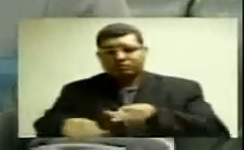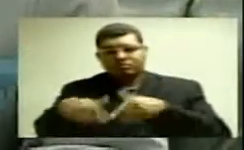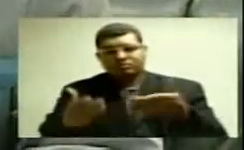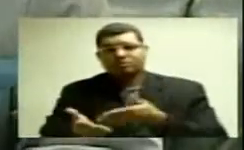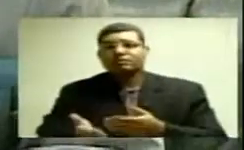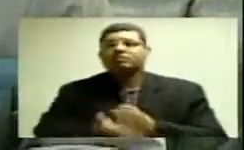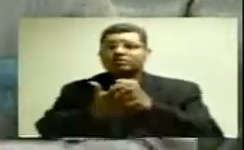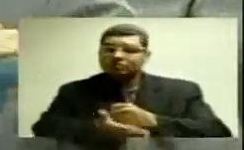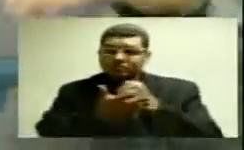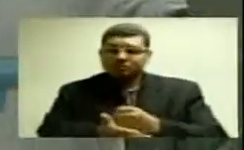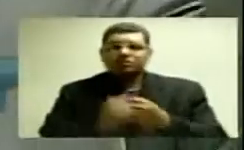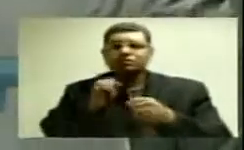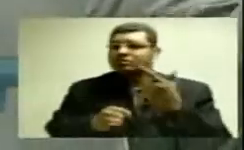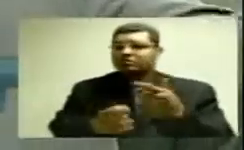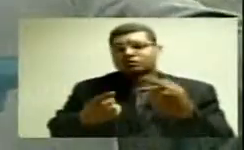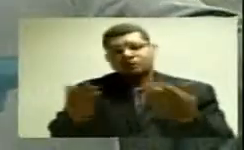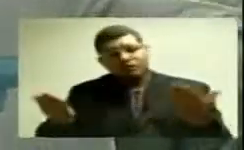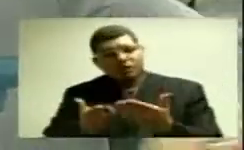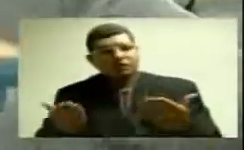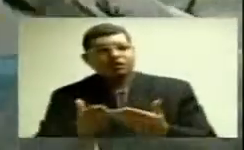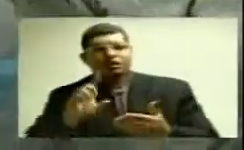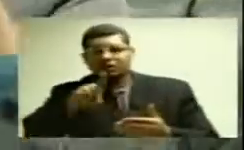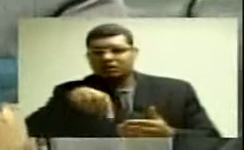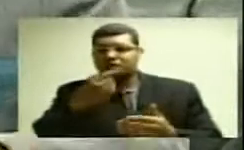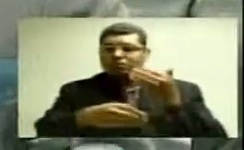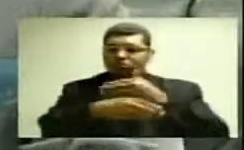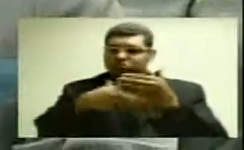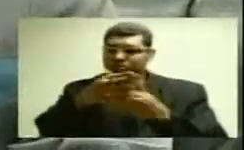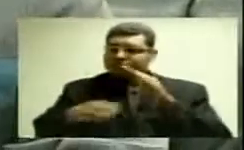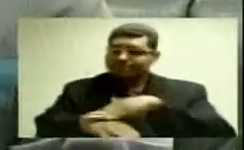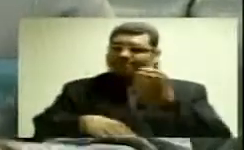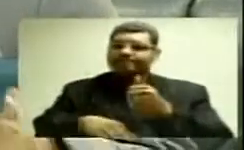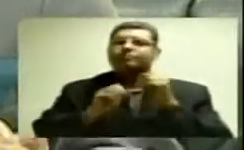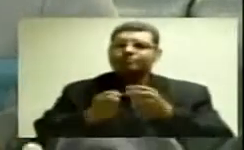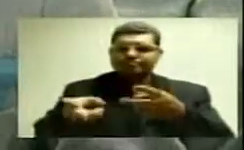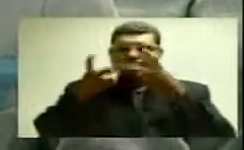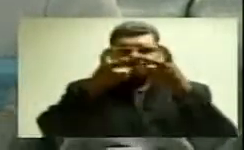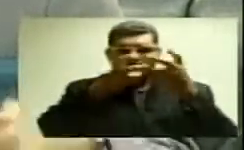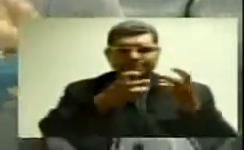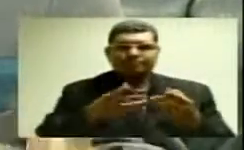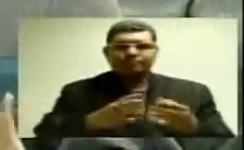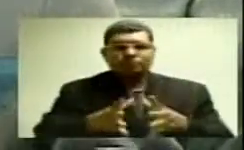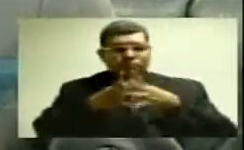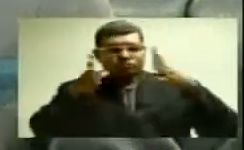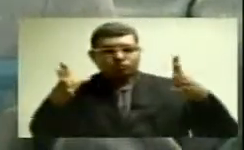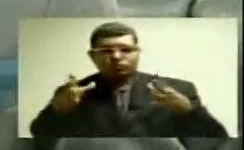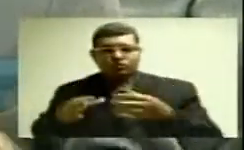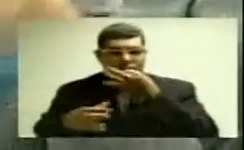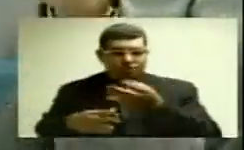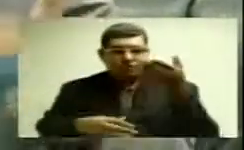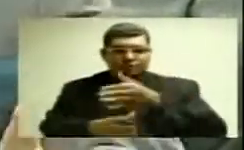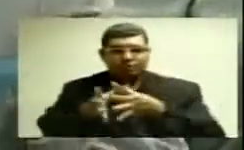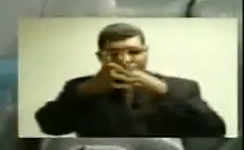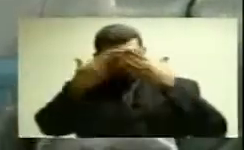recurso seja para isso. Se num segundo momento, depois de uma estruturação melhor, você perceber que o volume